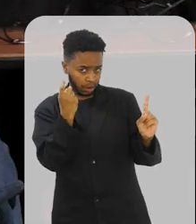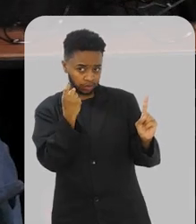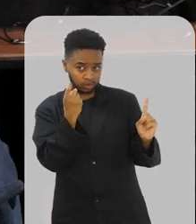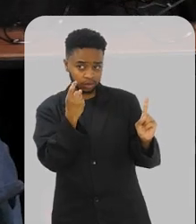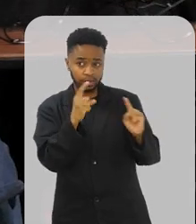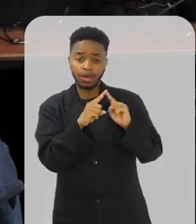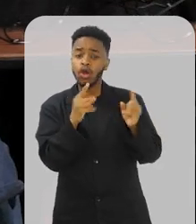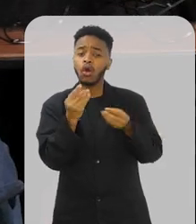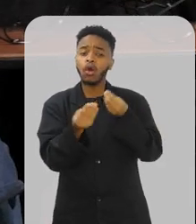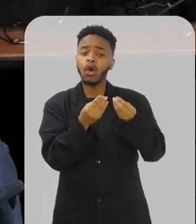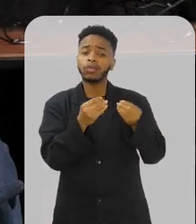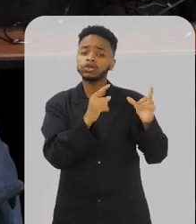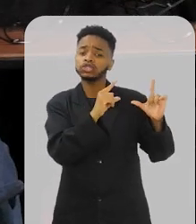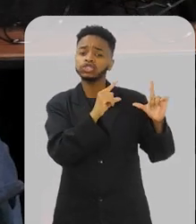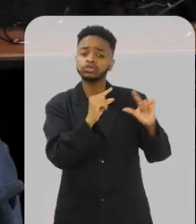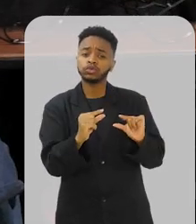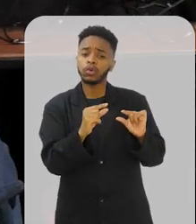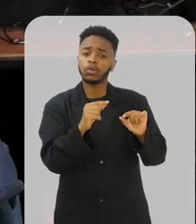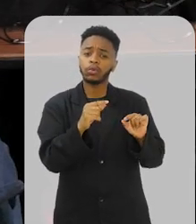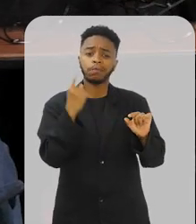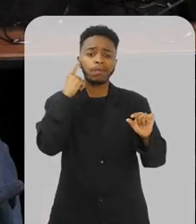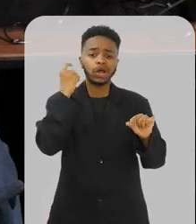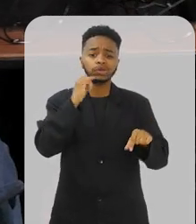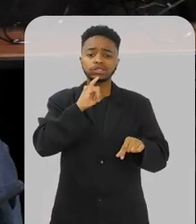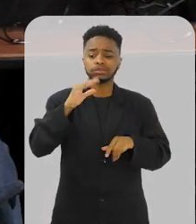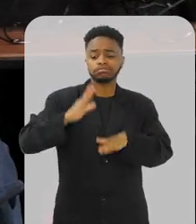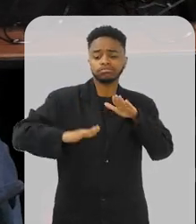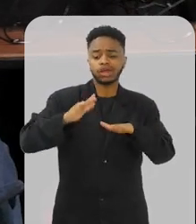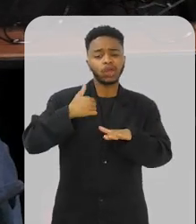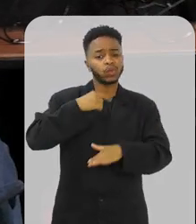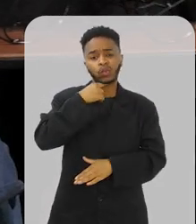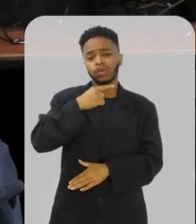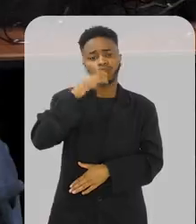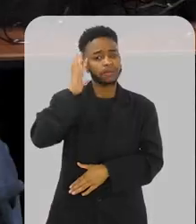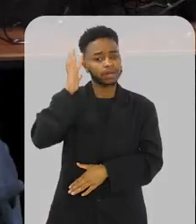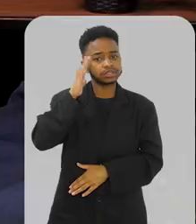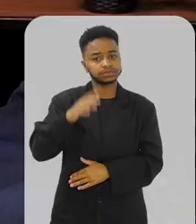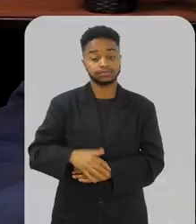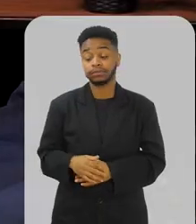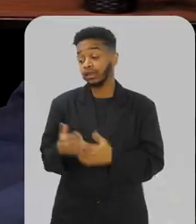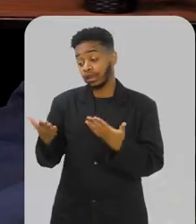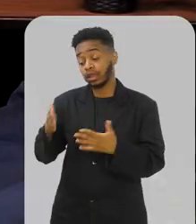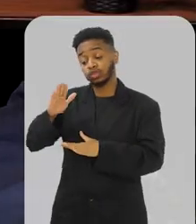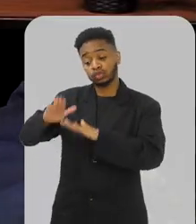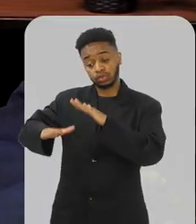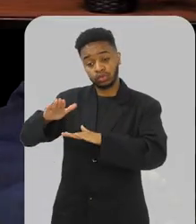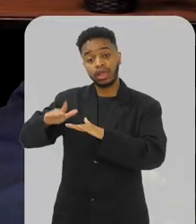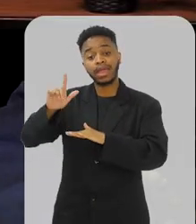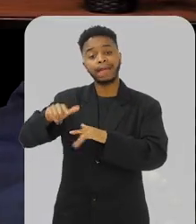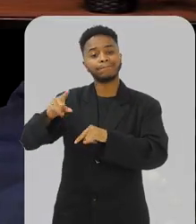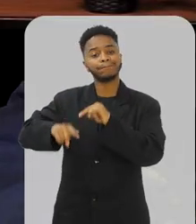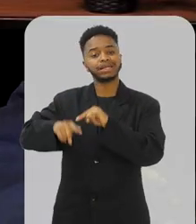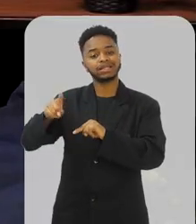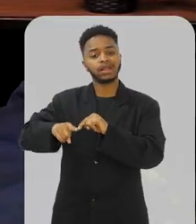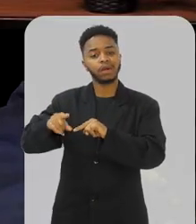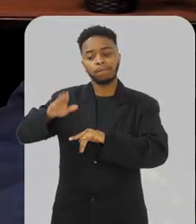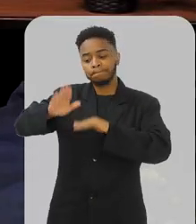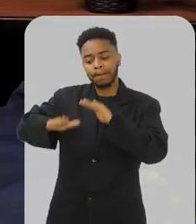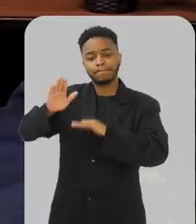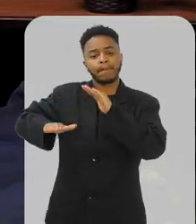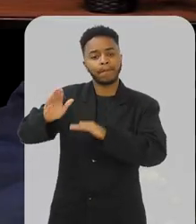tom? Como é que se abaixa o tom de atabaque? Porque eu não consigo imaginar. O atabaque, ele é um instrumento de